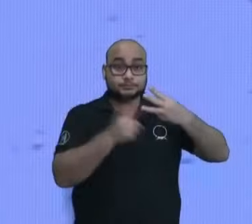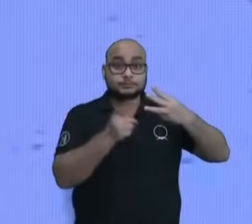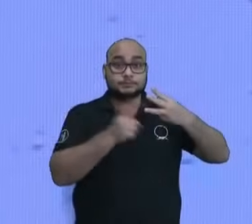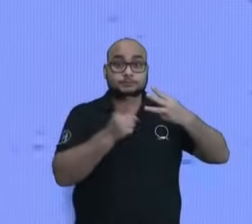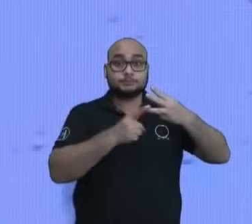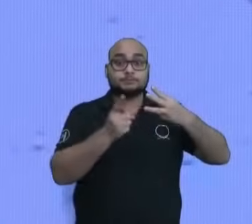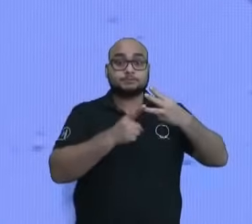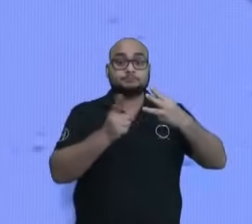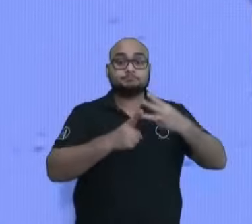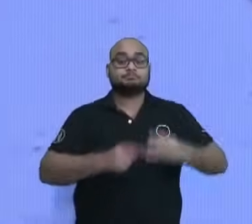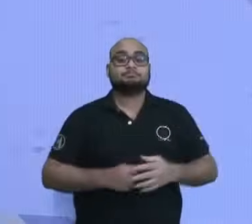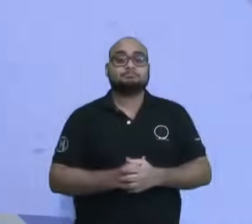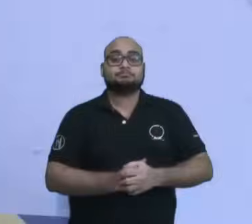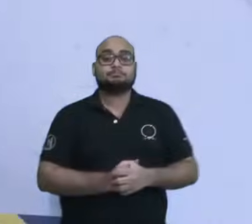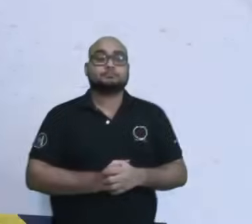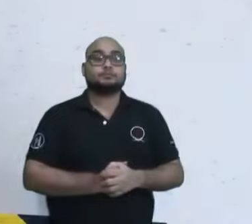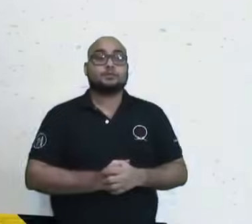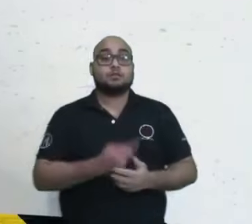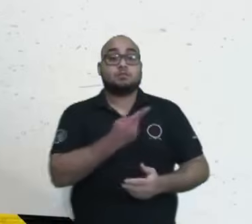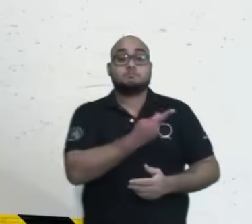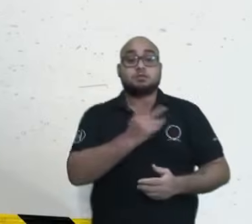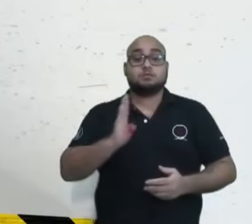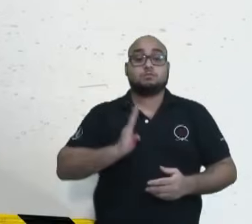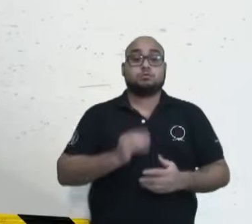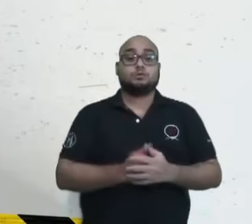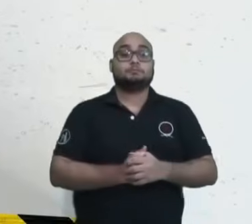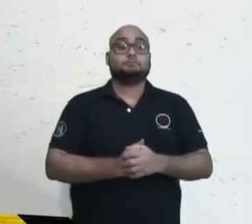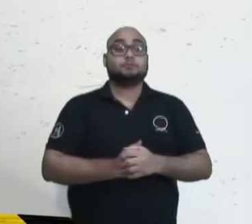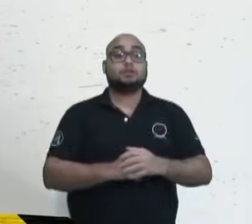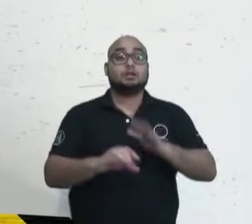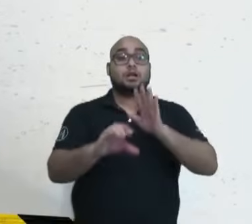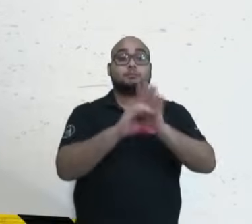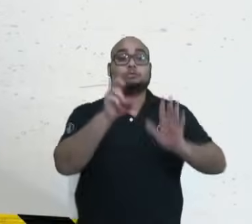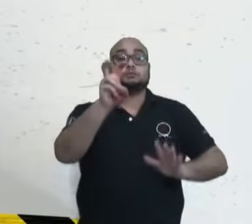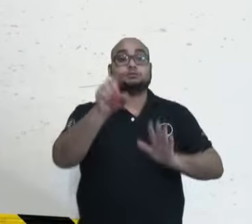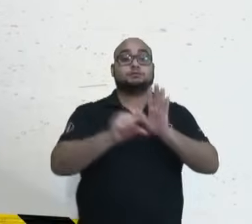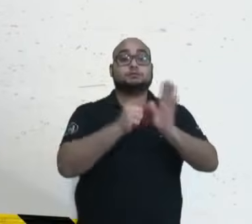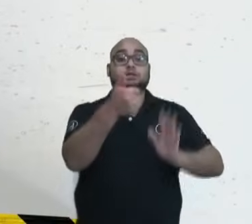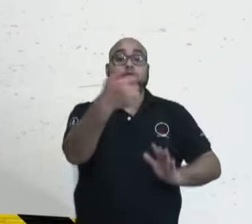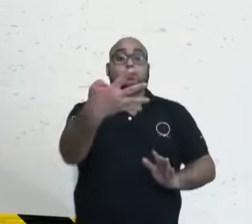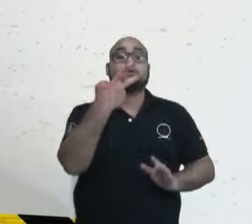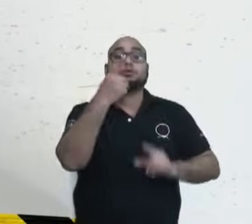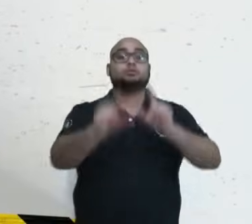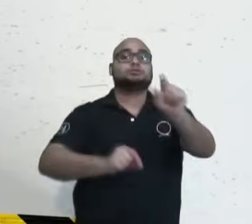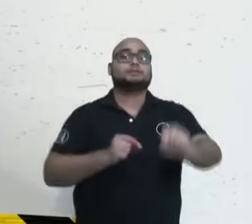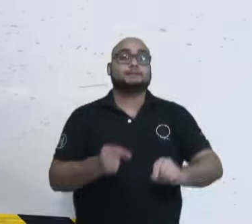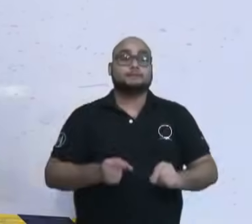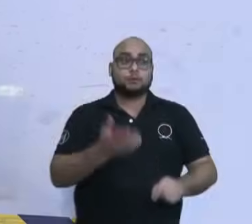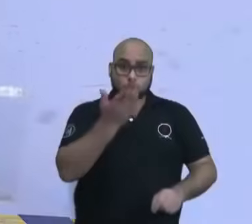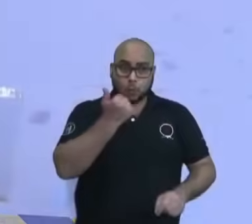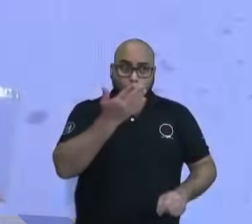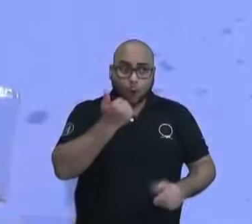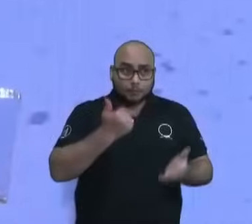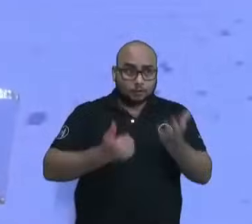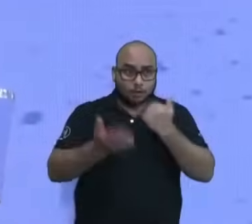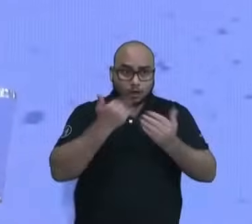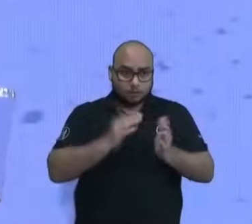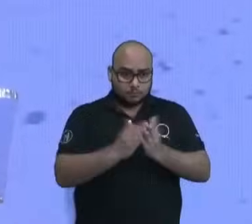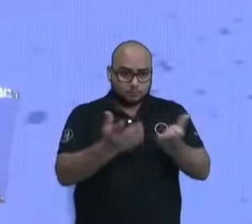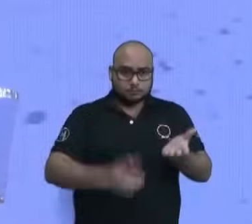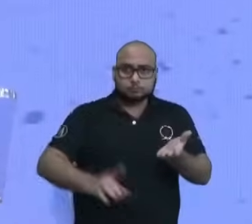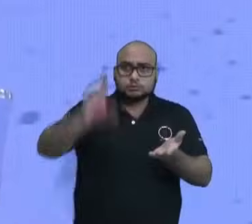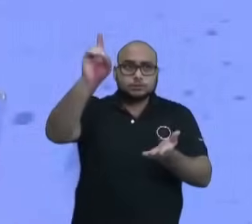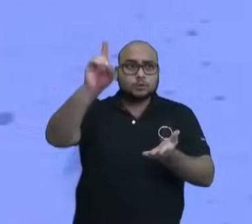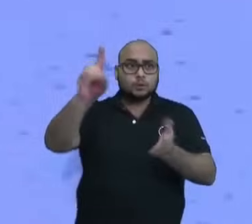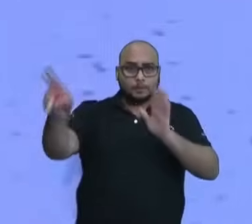Hebreus 51 o alimento sólido são para os maduros os quais em razão